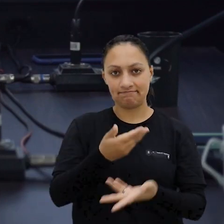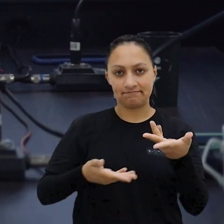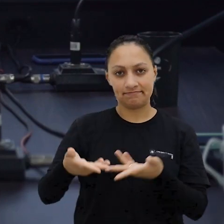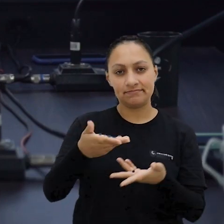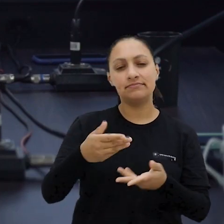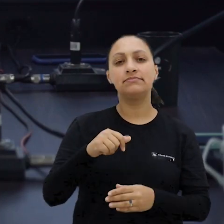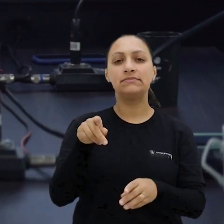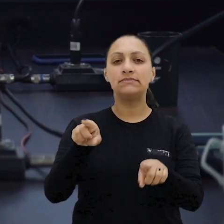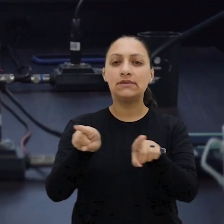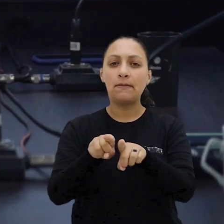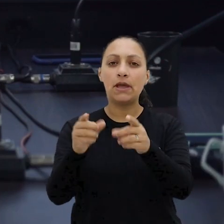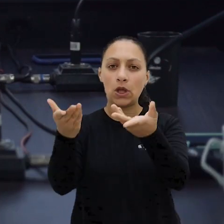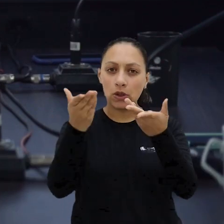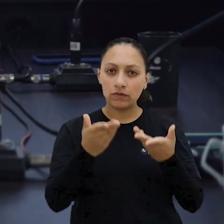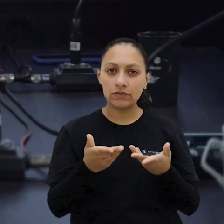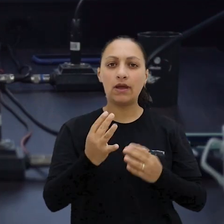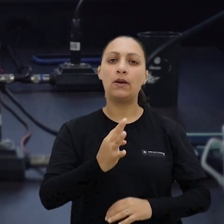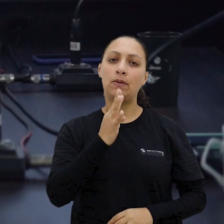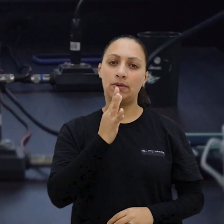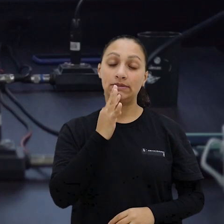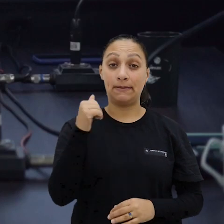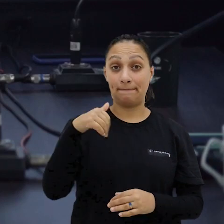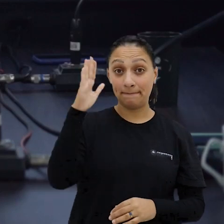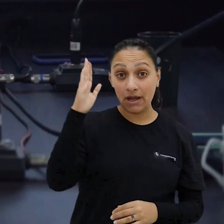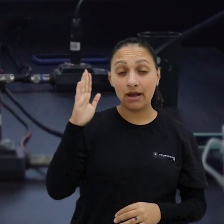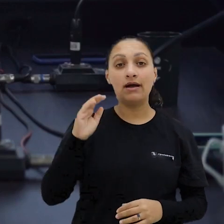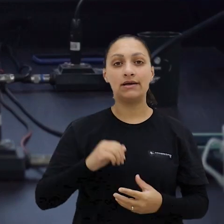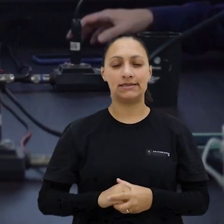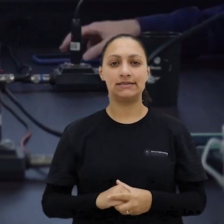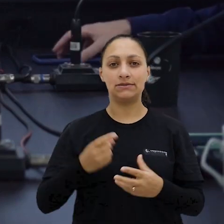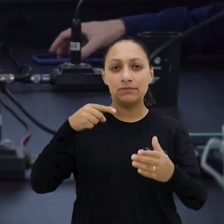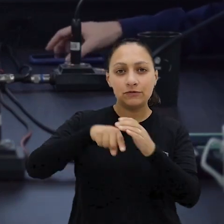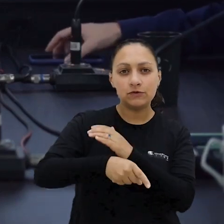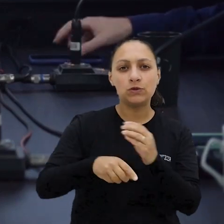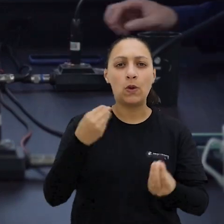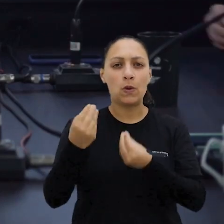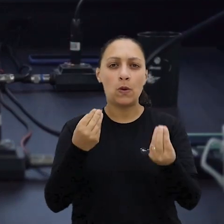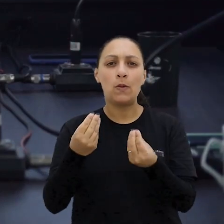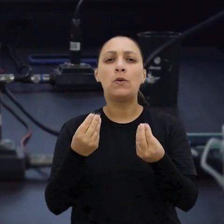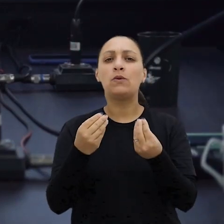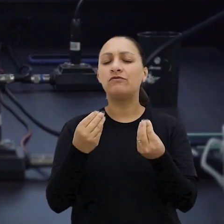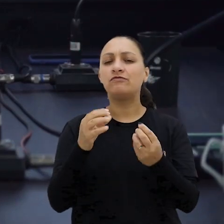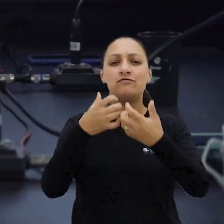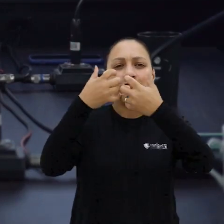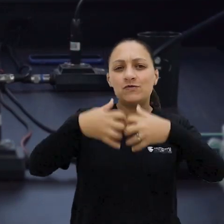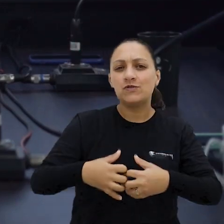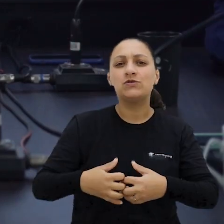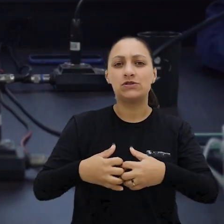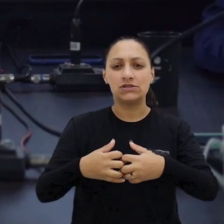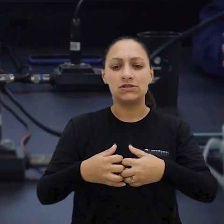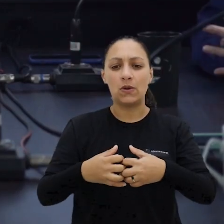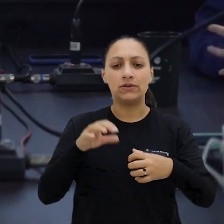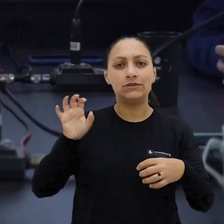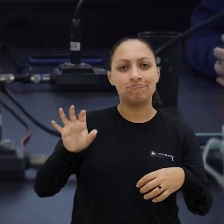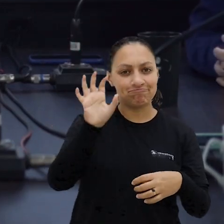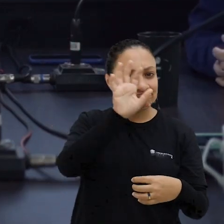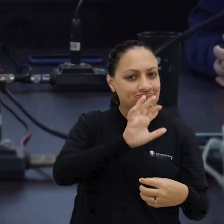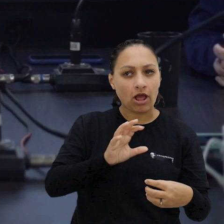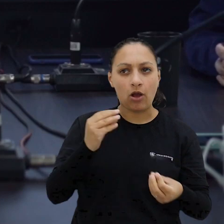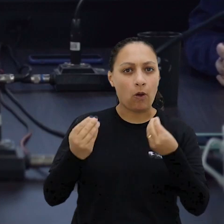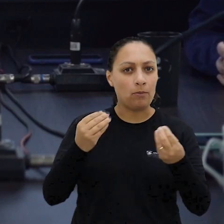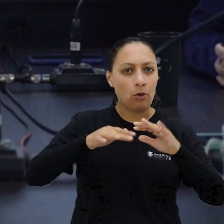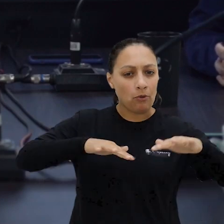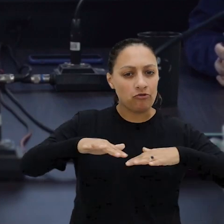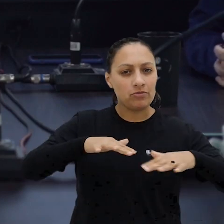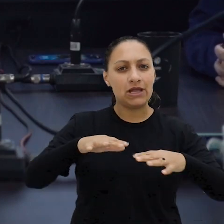realmente convidar também as pessoas a conhecerem um pouquinho mais a fundo o que é o ecossistema e, enfim, se engajar um pouquinho mais